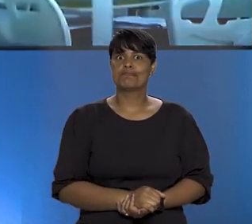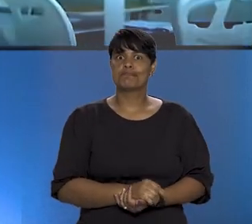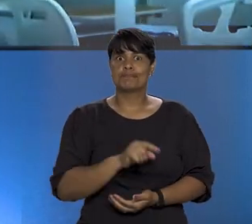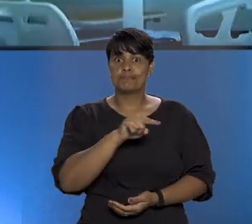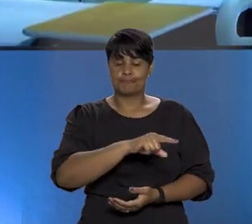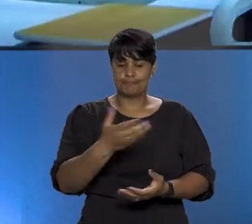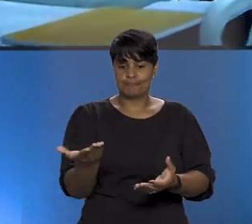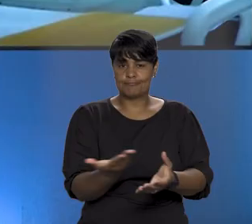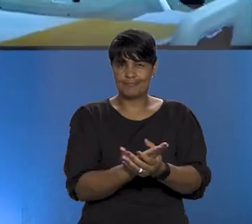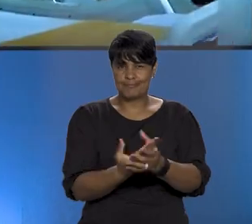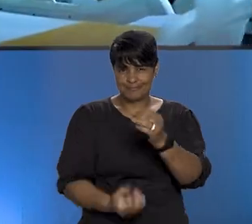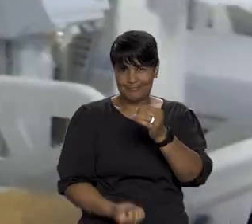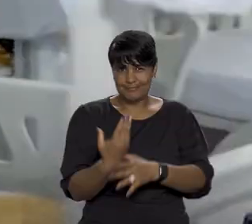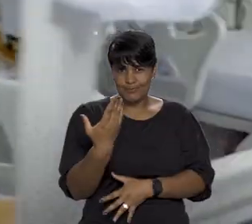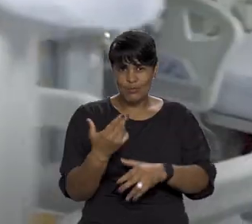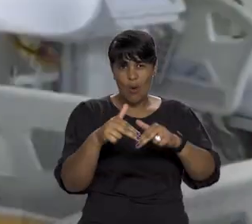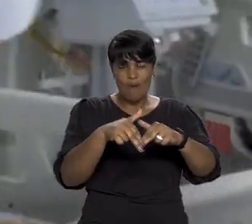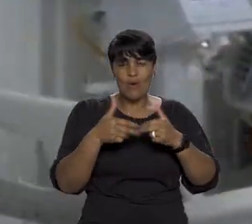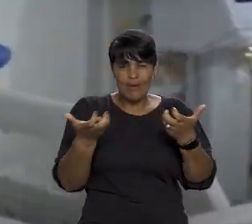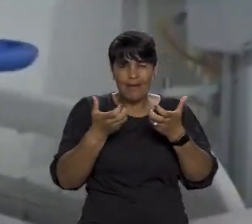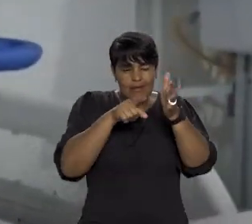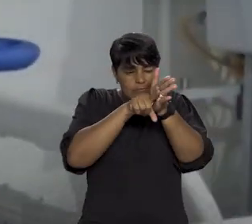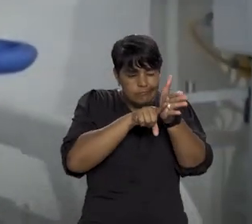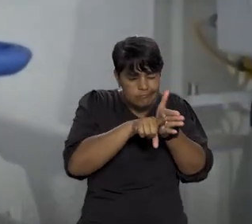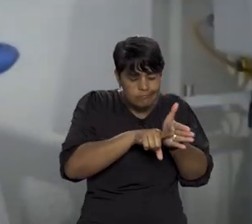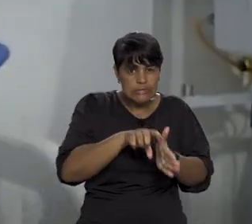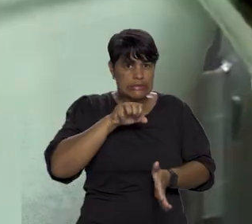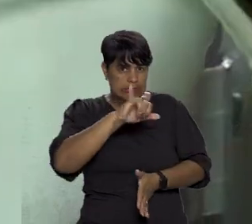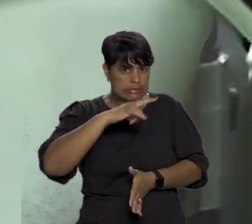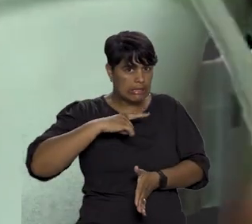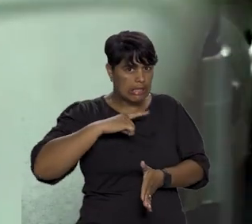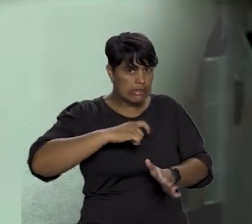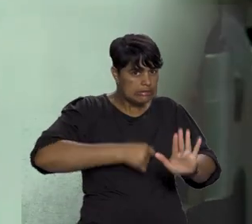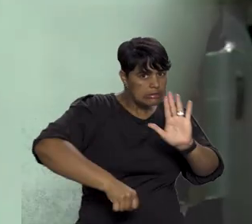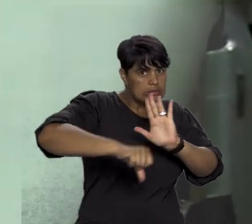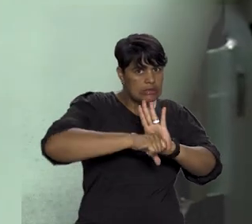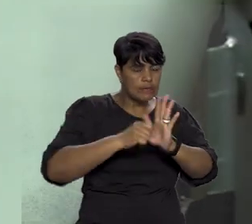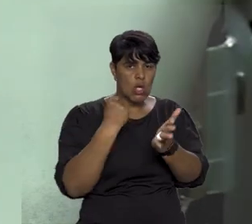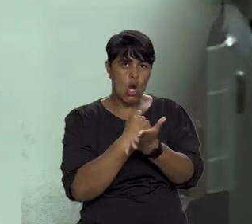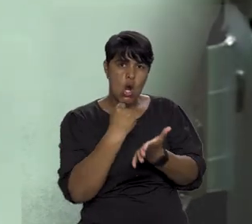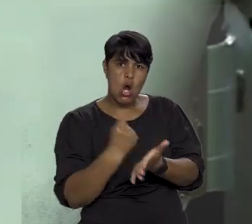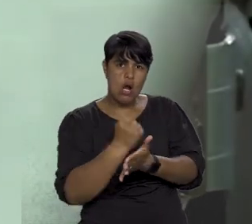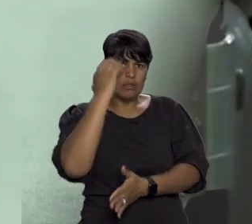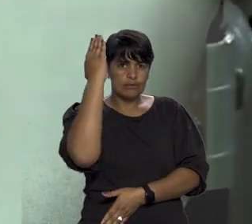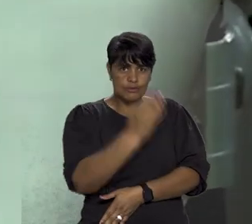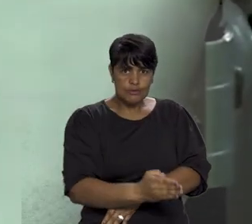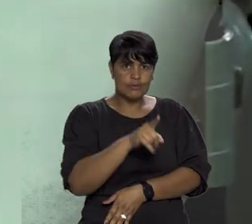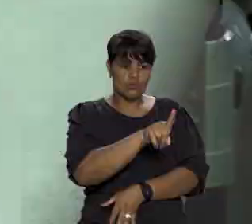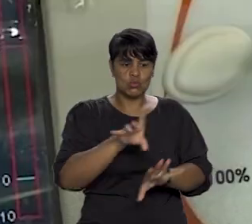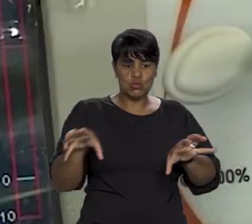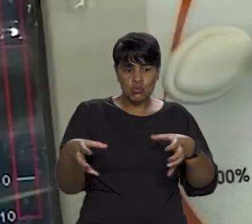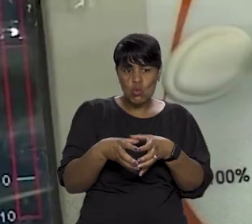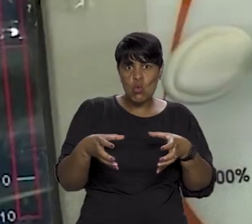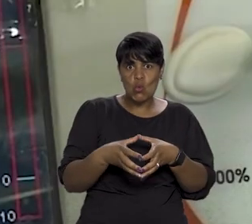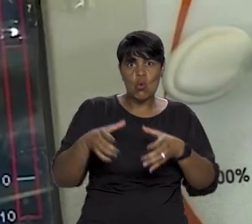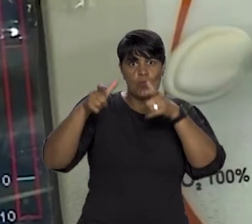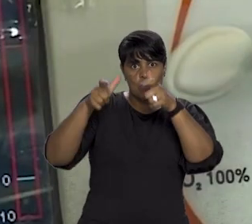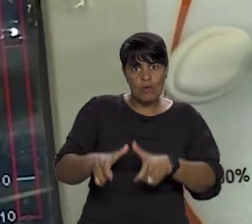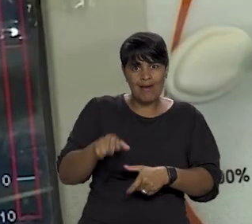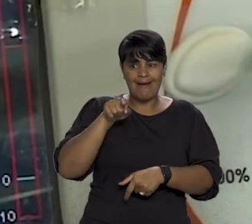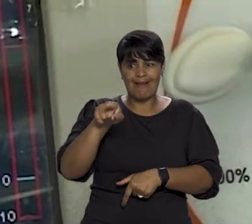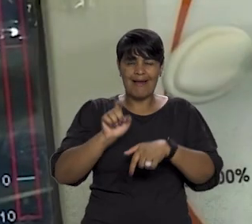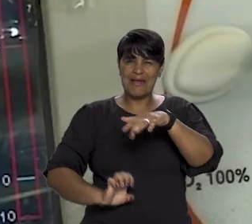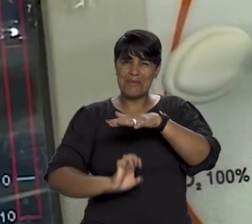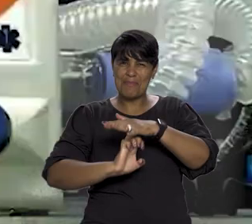sigiloso foi instaurado para investigar possíveis crimes na contratação direta pelo consórcio interestadual de desenvolvimento sustentável